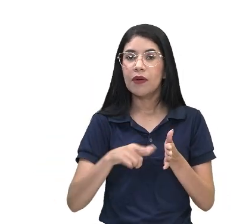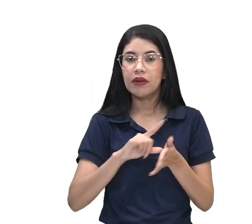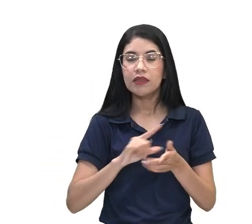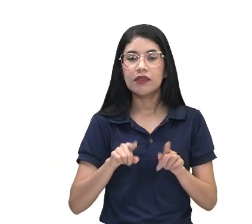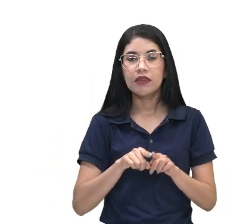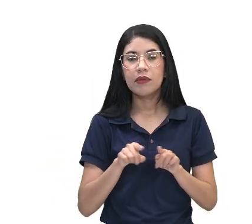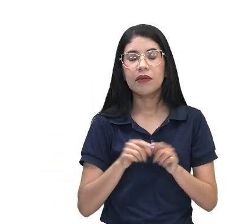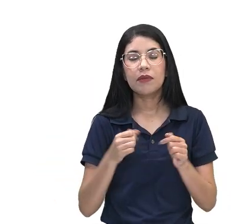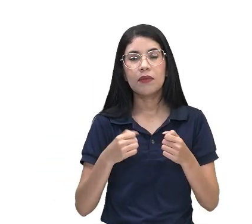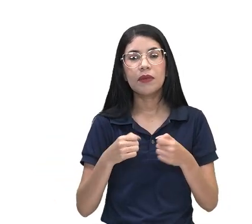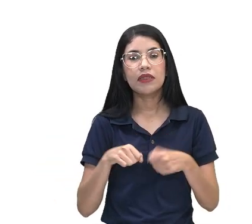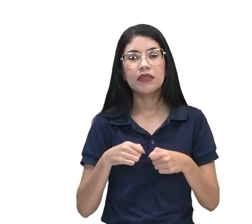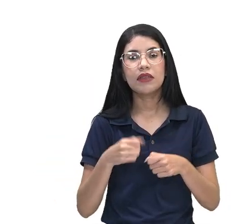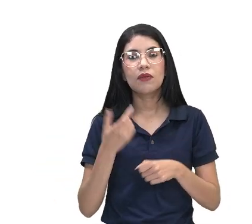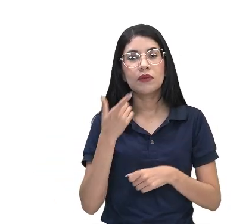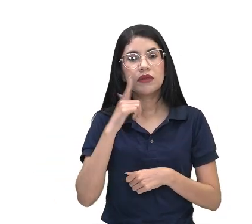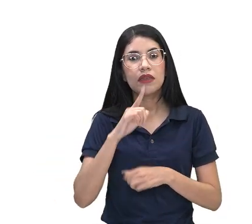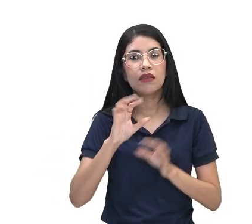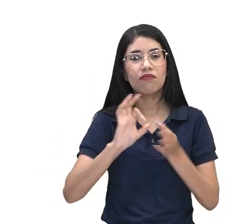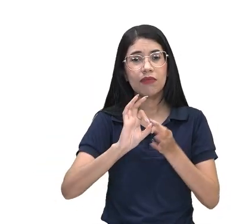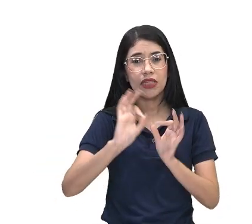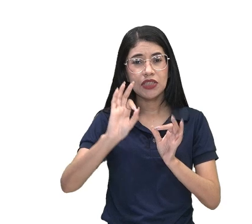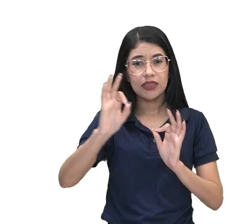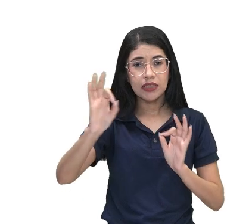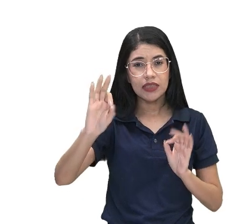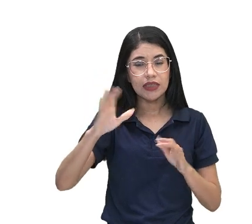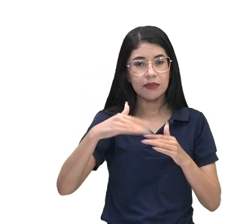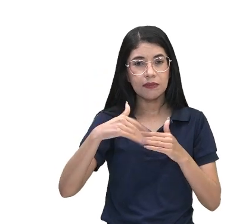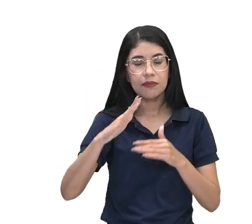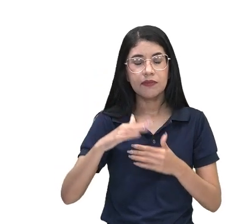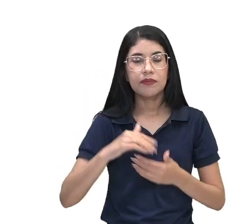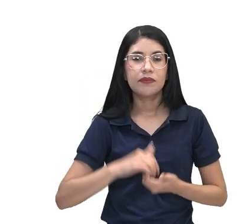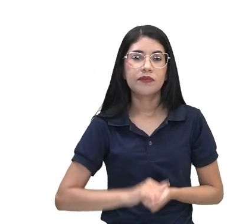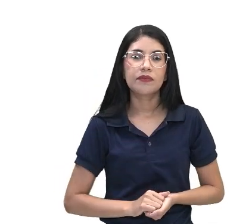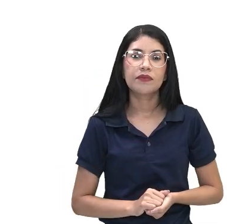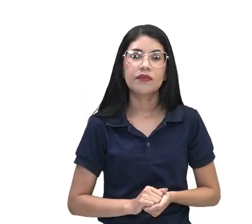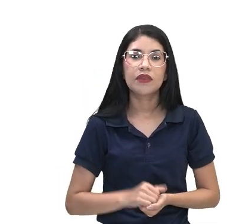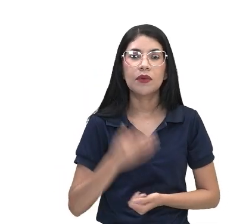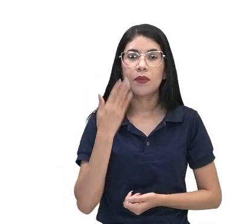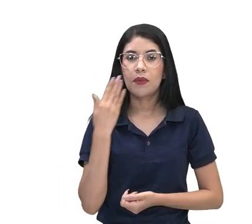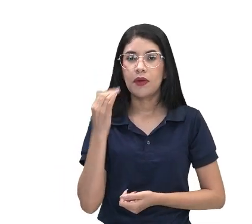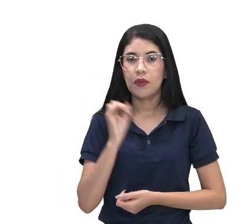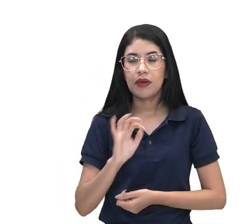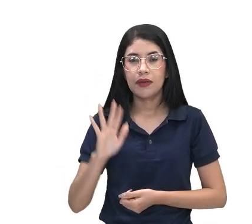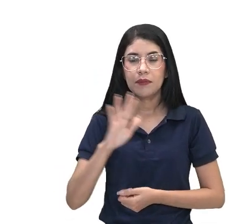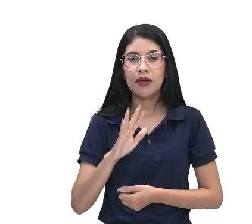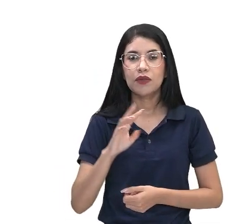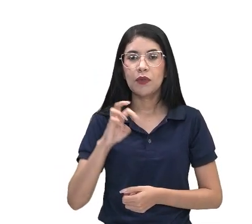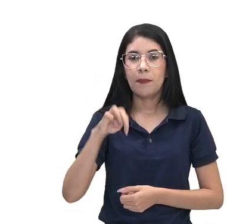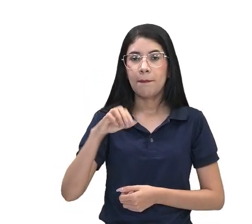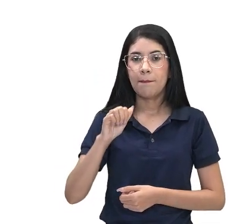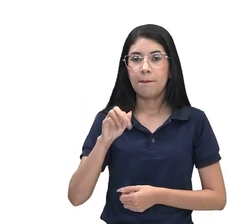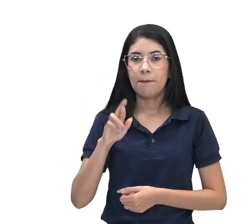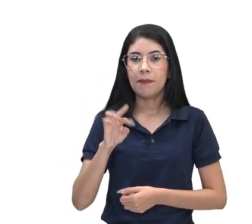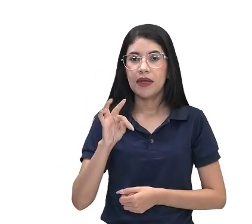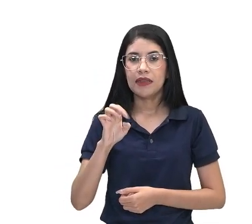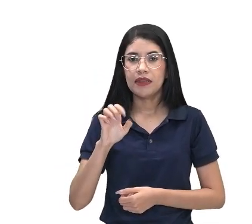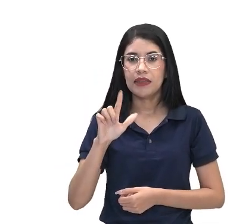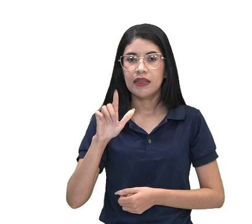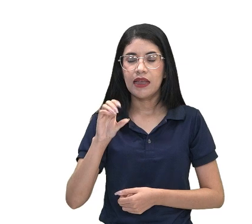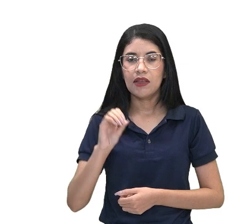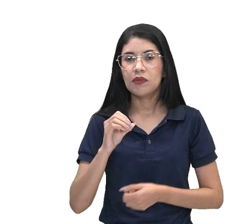precisa alcançar a maior distância possível, tá bom? Conheçam aí o martelo, vejam que não tem nada a ver com o